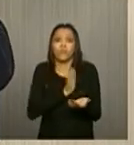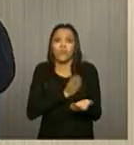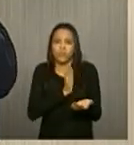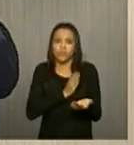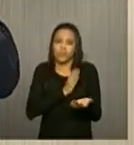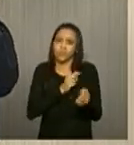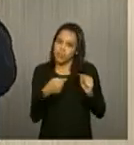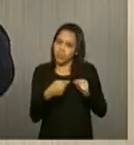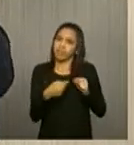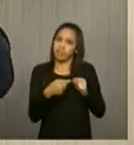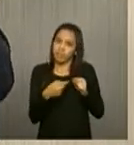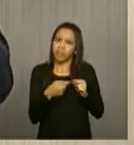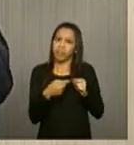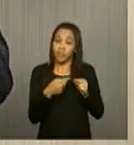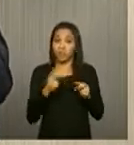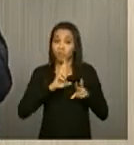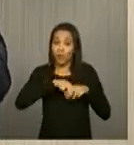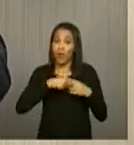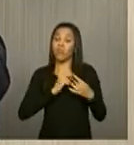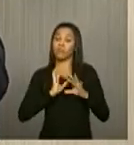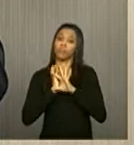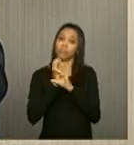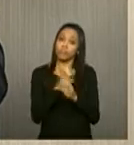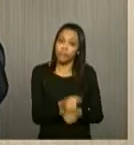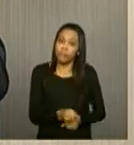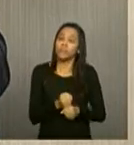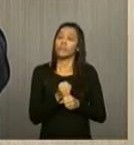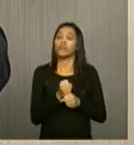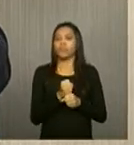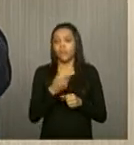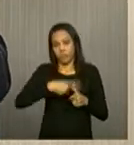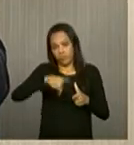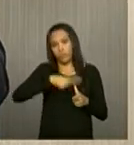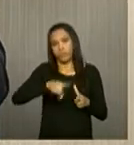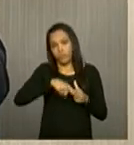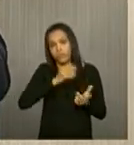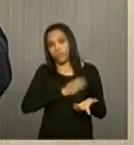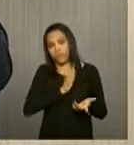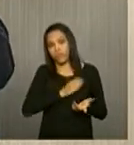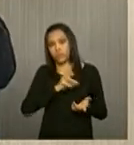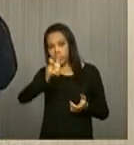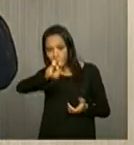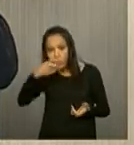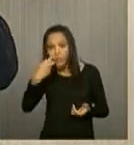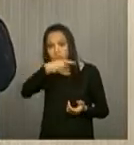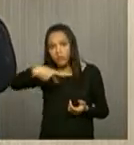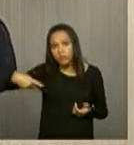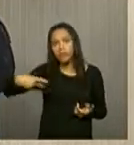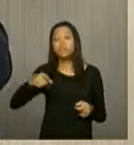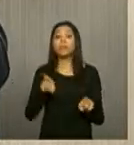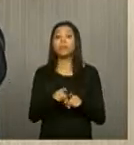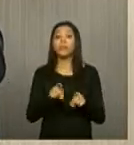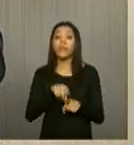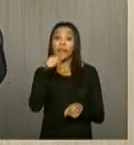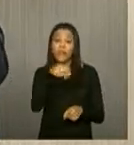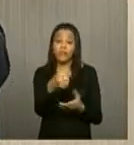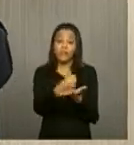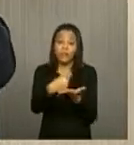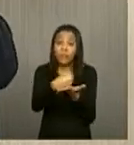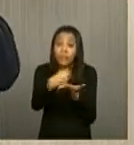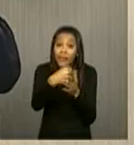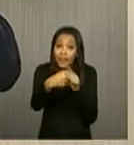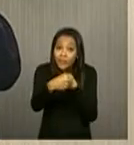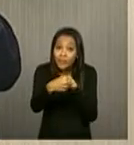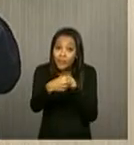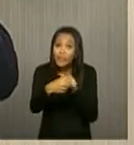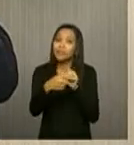é compatível com a história clínica do do ex presidente mas também esse medicamento dentro do seu